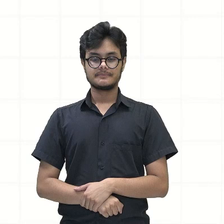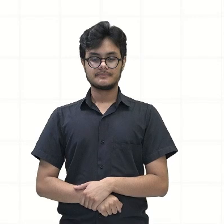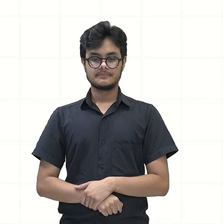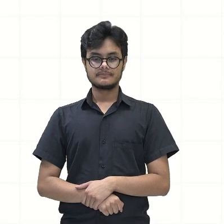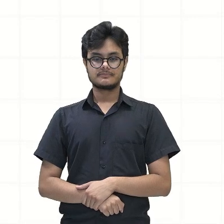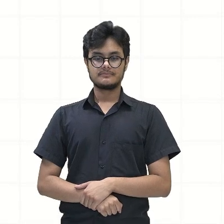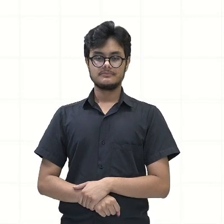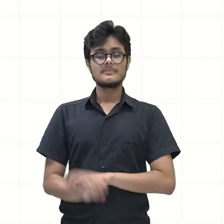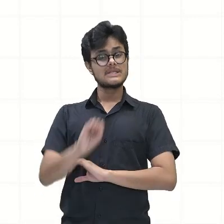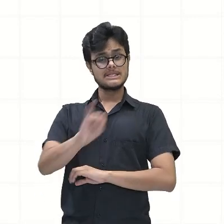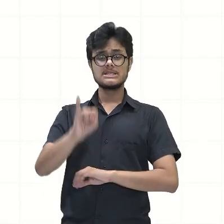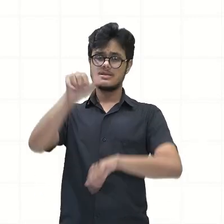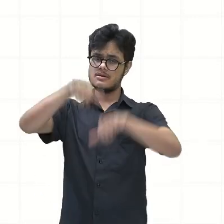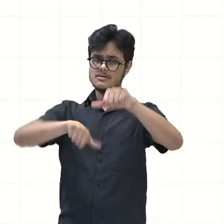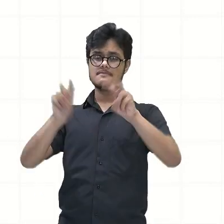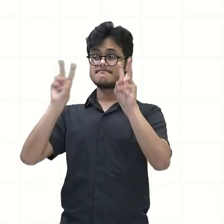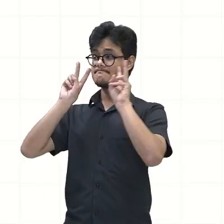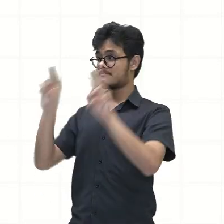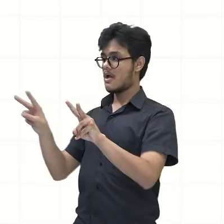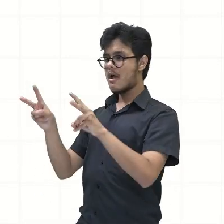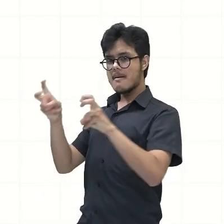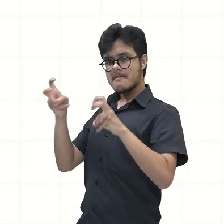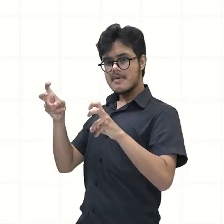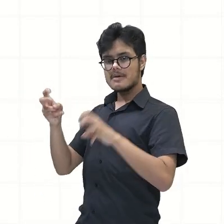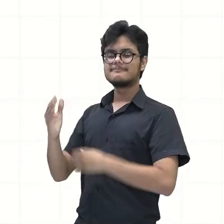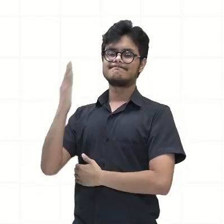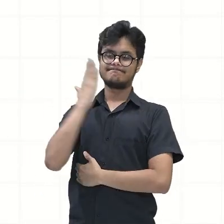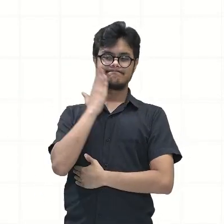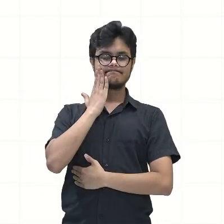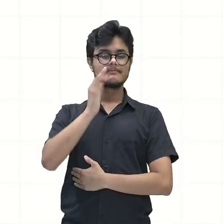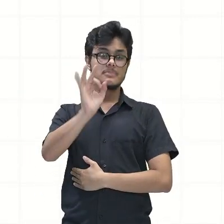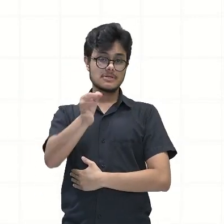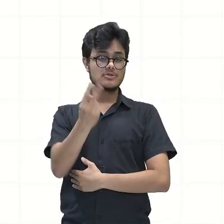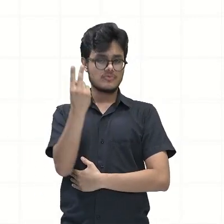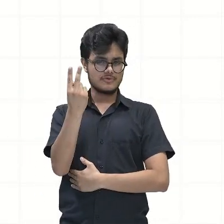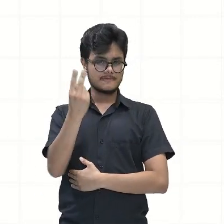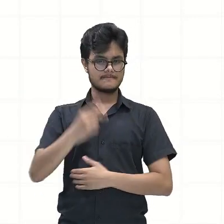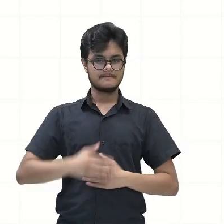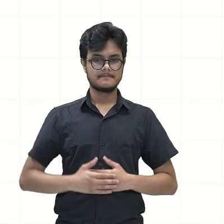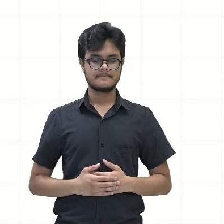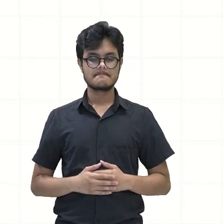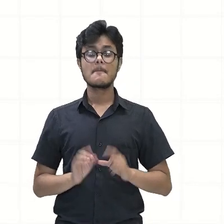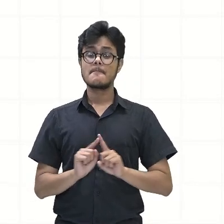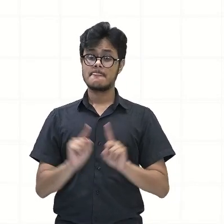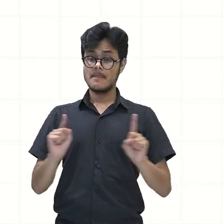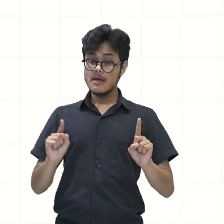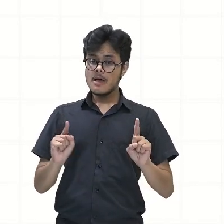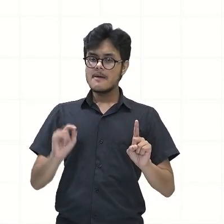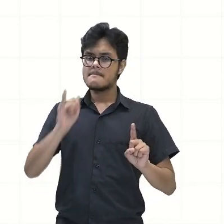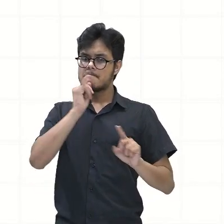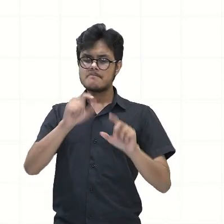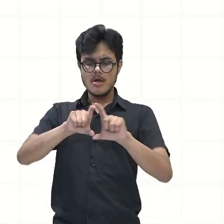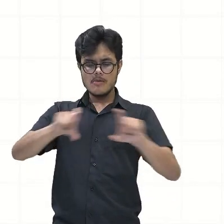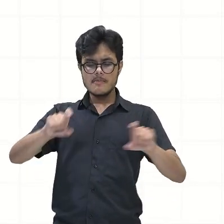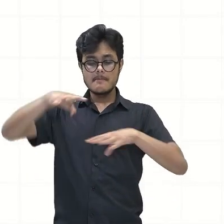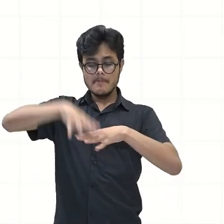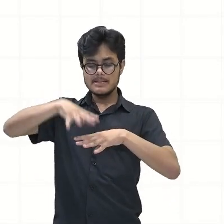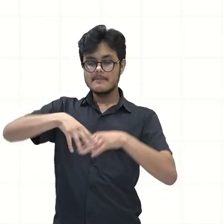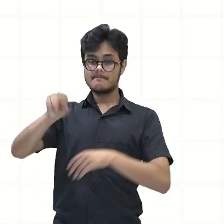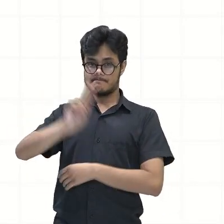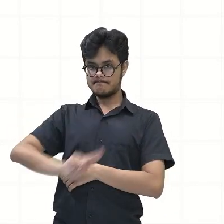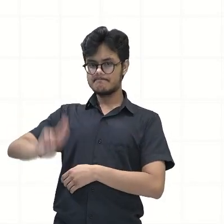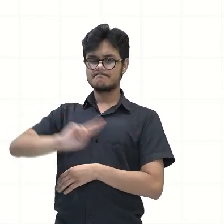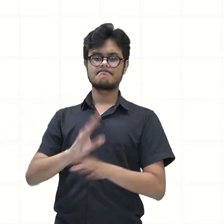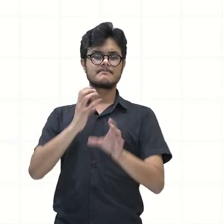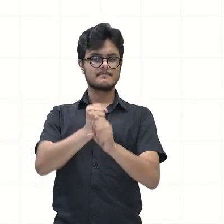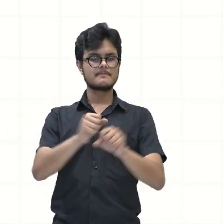só olhasse no eixo x, a gente já saberia que a distância é realmente 2. Mas, colocando aqui na formulazinha, né, que é